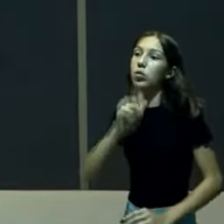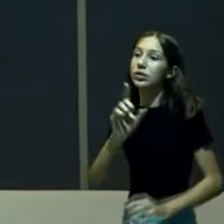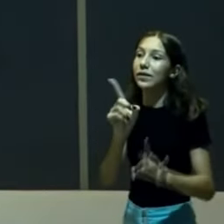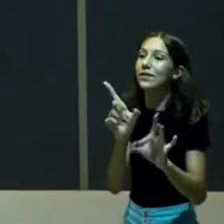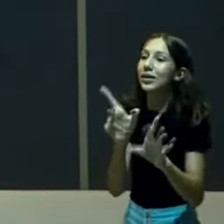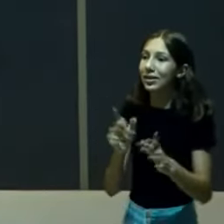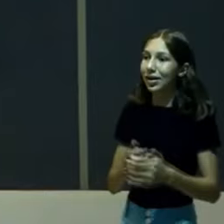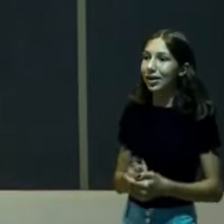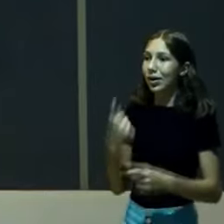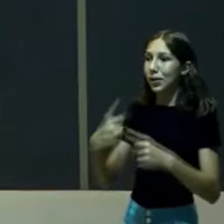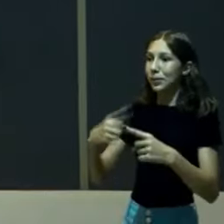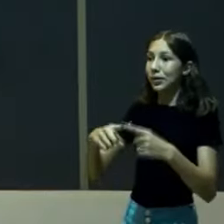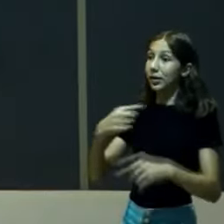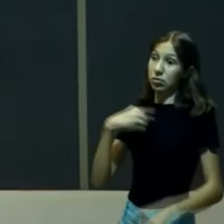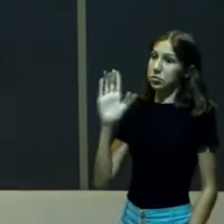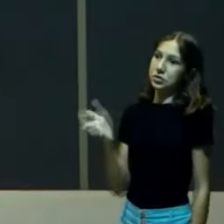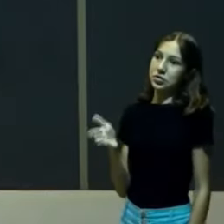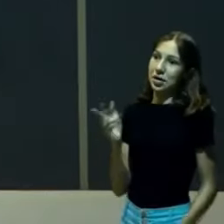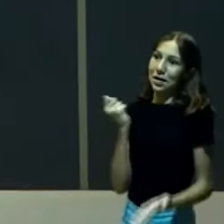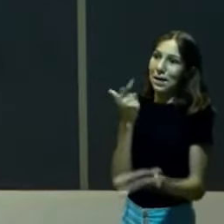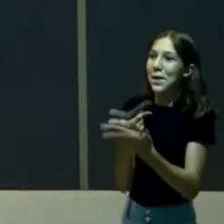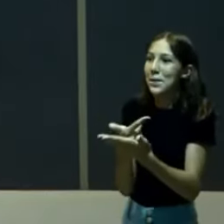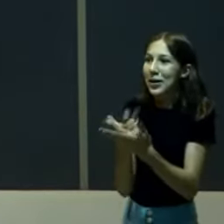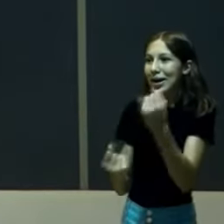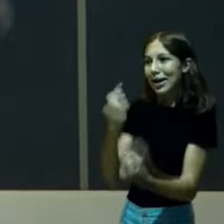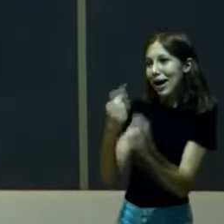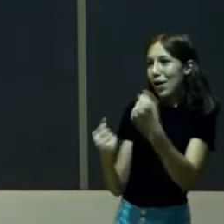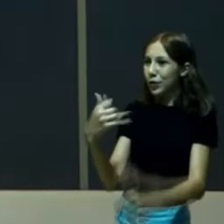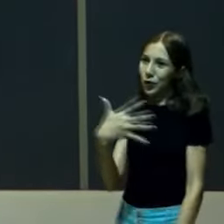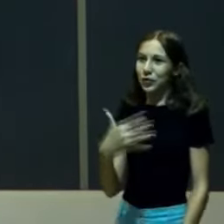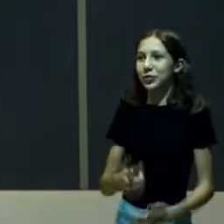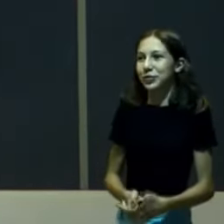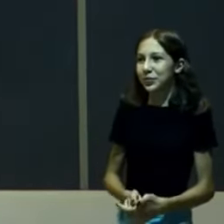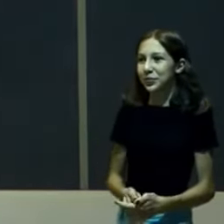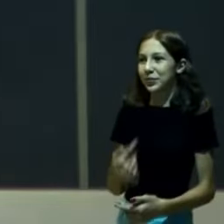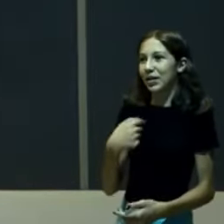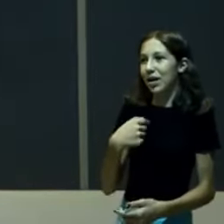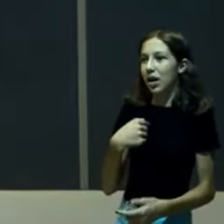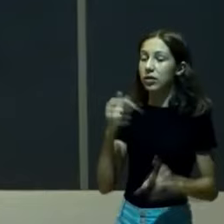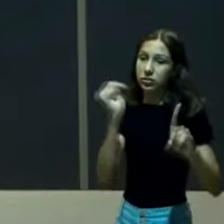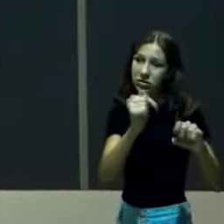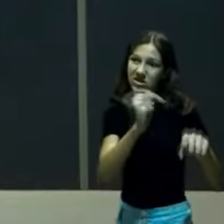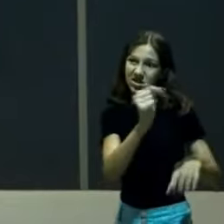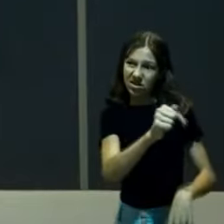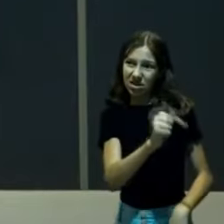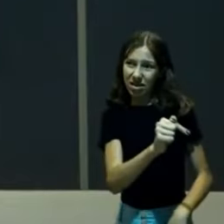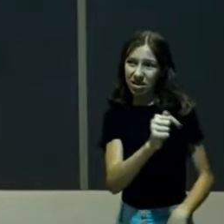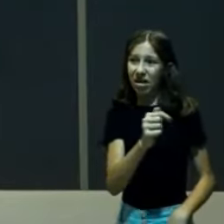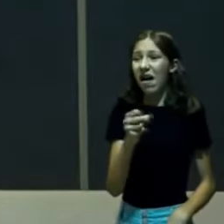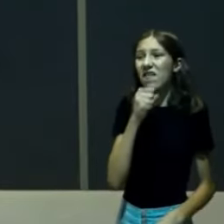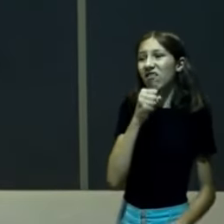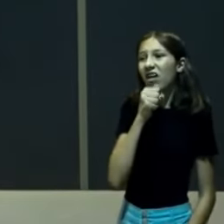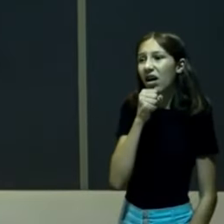seguinte, eu já comprei uma nova. Essa caminhonete está aqui. E eu preciso vender ela. Não tenho o que fazer com